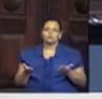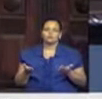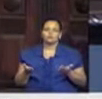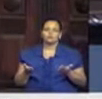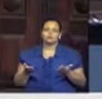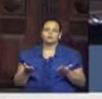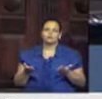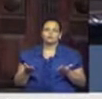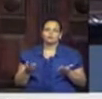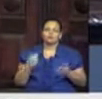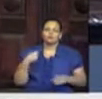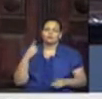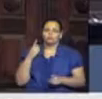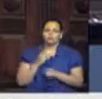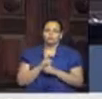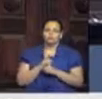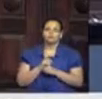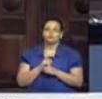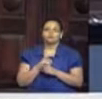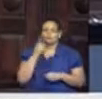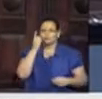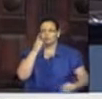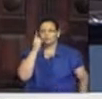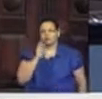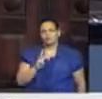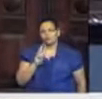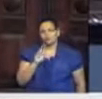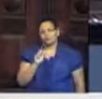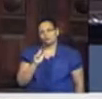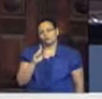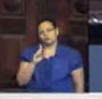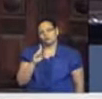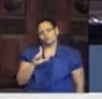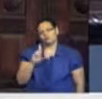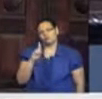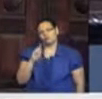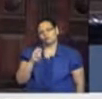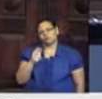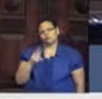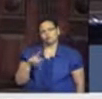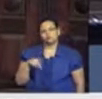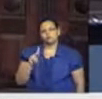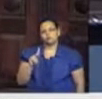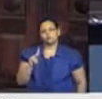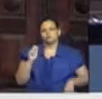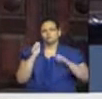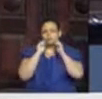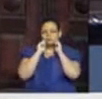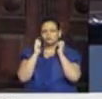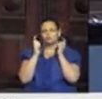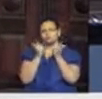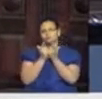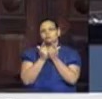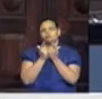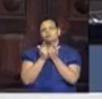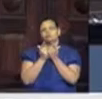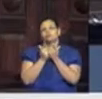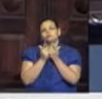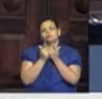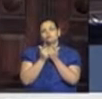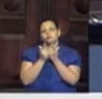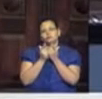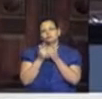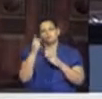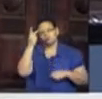teve aqui um encontro, deputado Valdec Carneiro, na Assembleia Legislativa, sobre